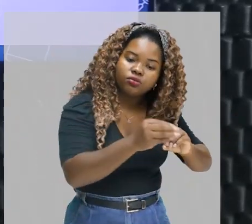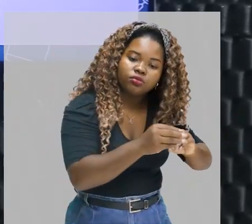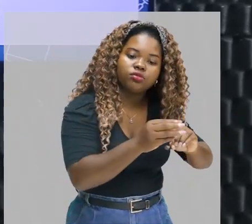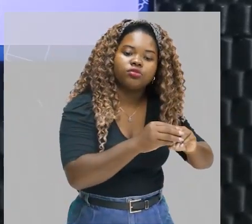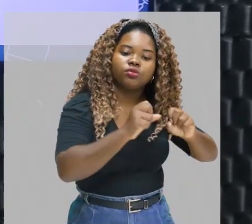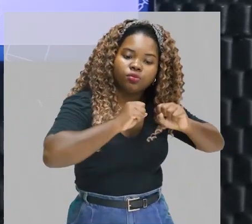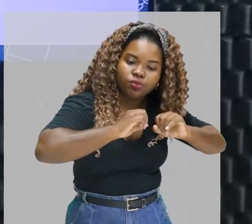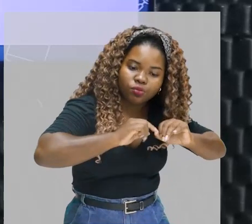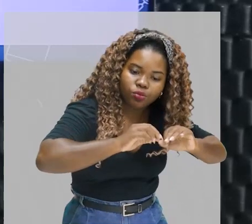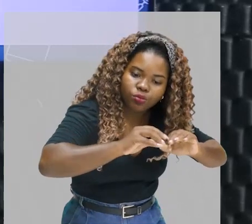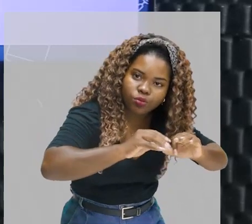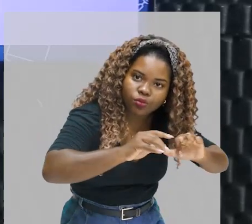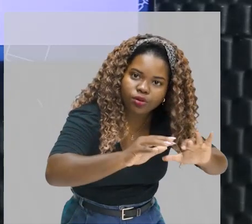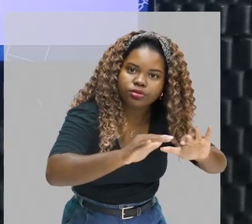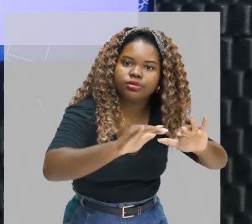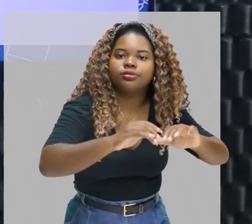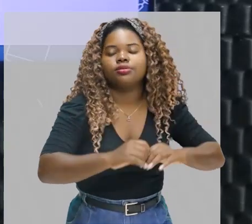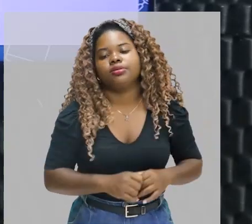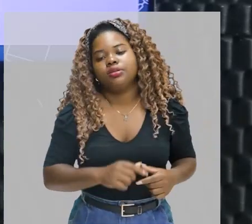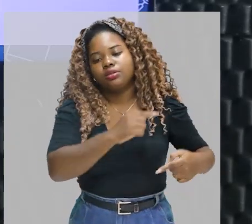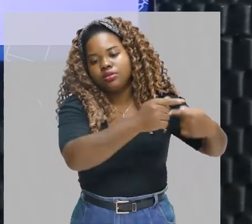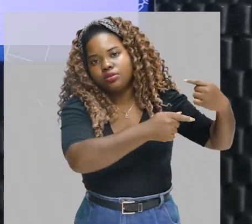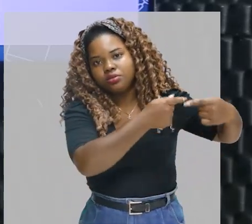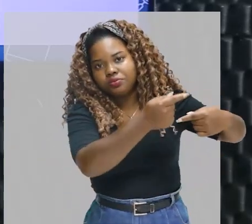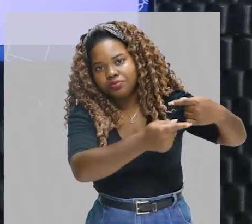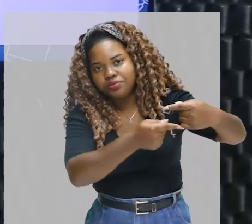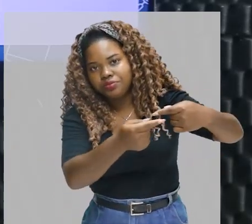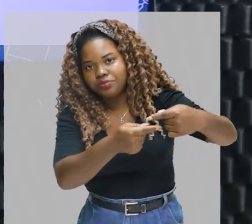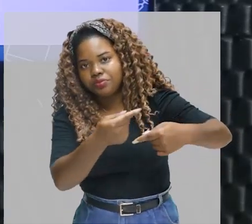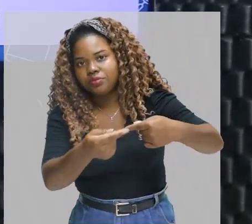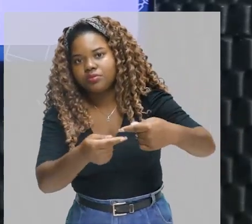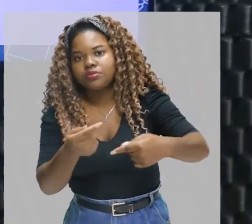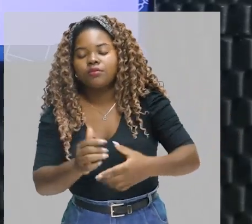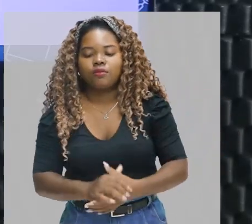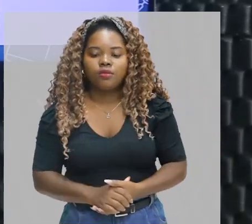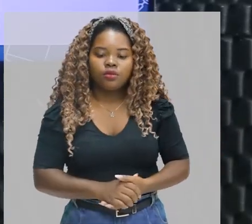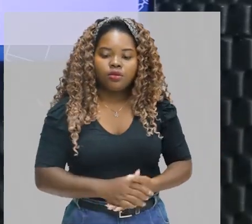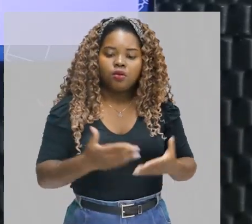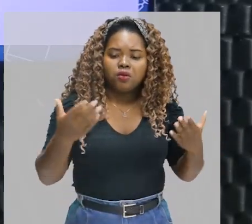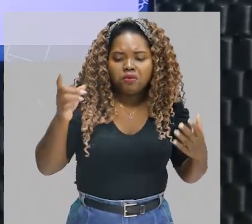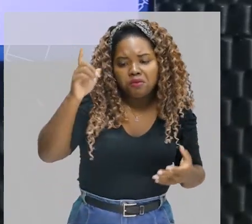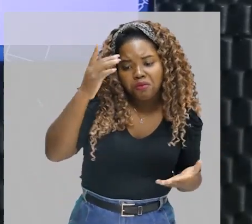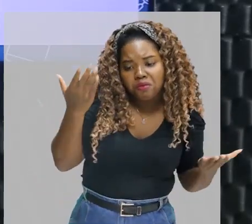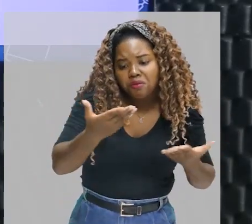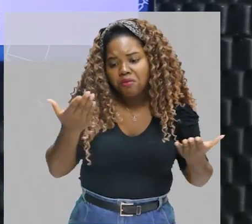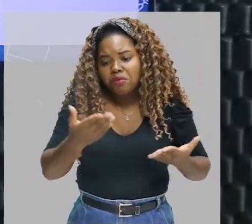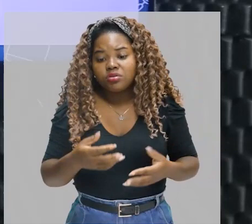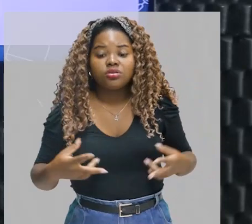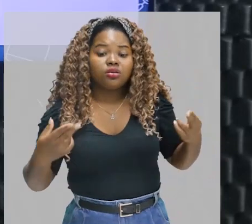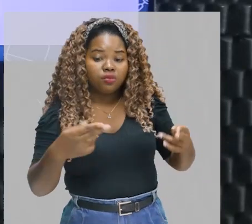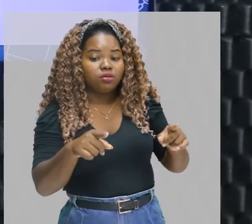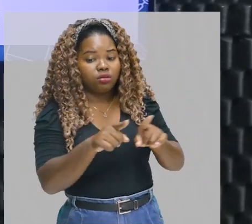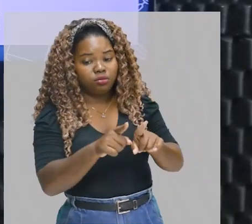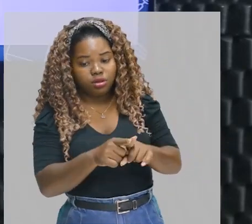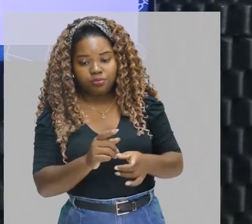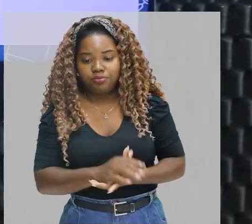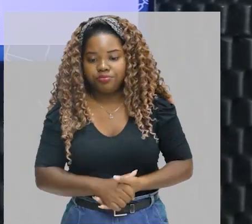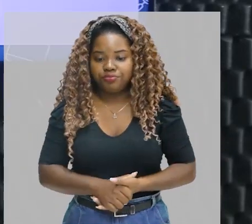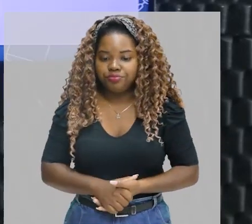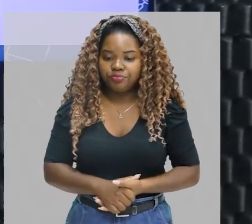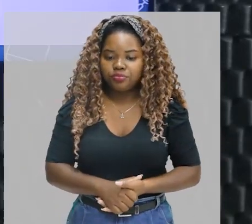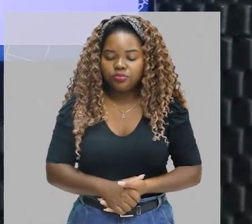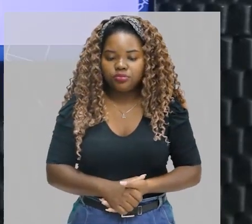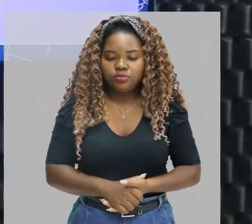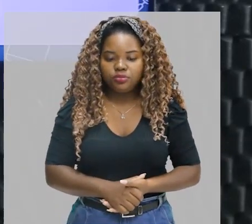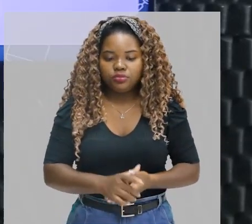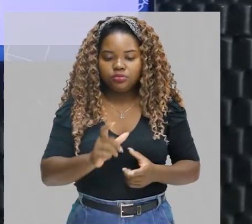em geração, certo? Naquela época era para manter aquilo ali, né? Os alimentos. Hoje em dia é basicamente da mesma forma, né?